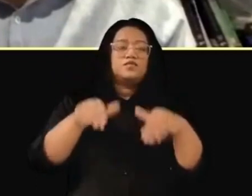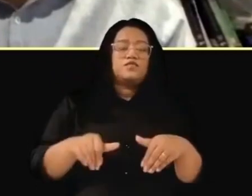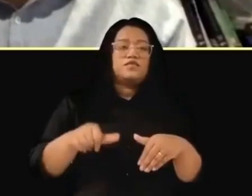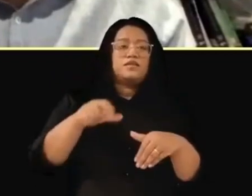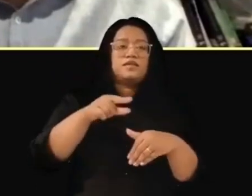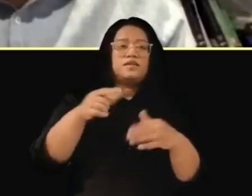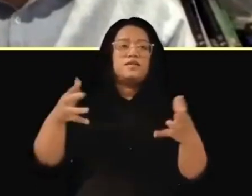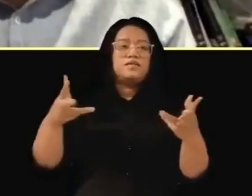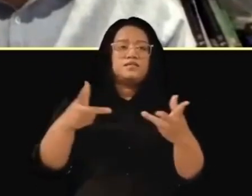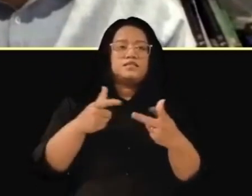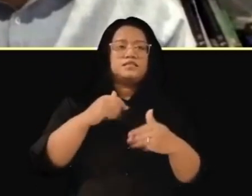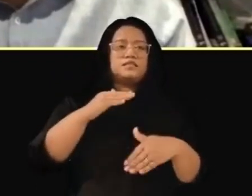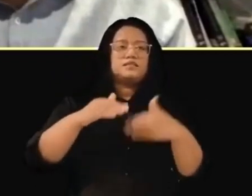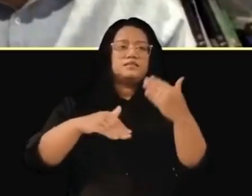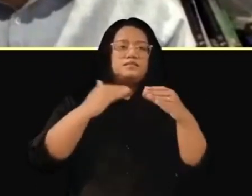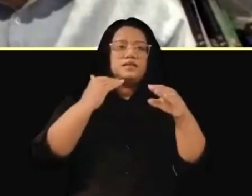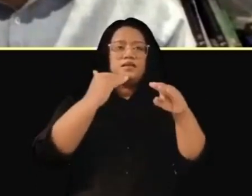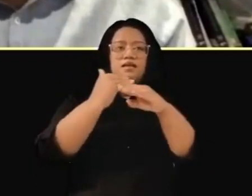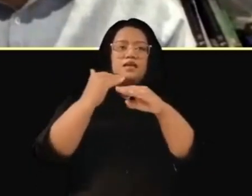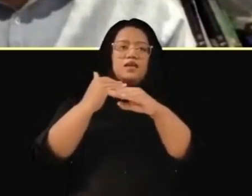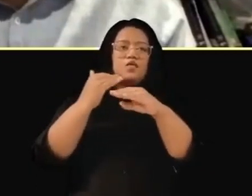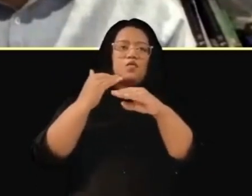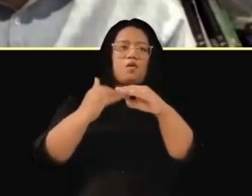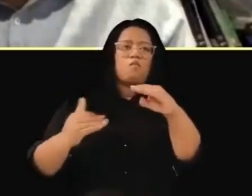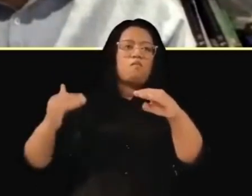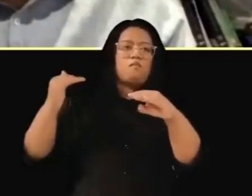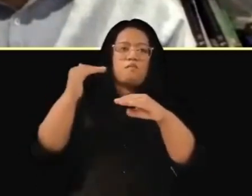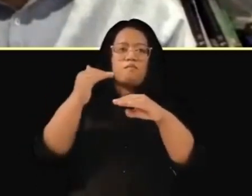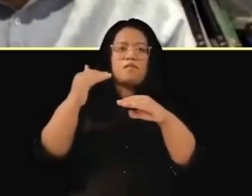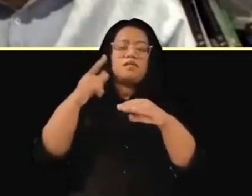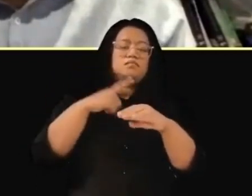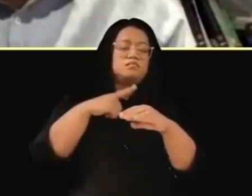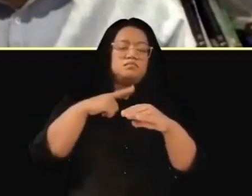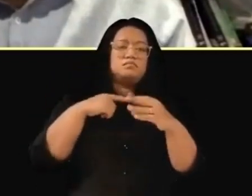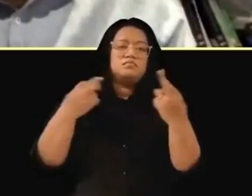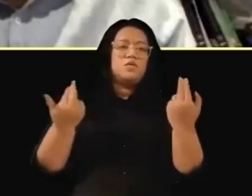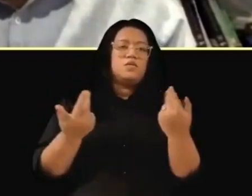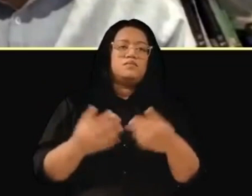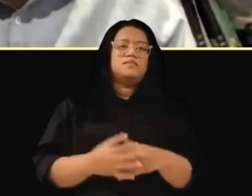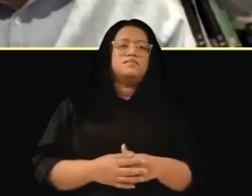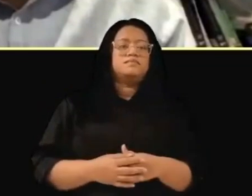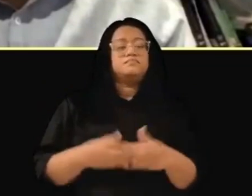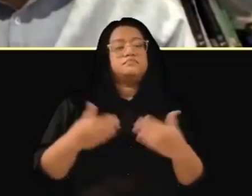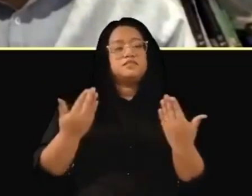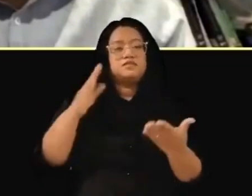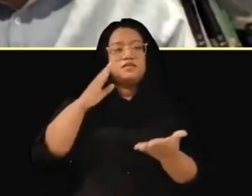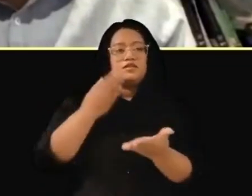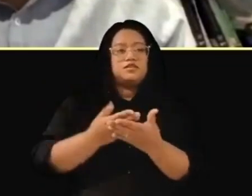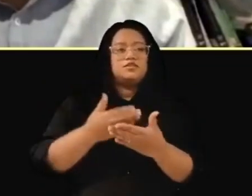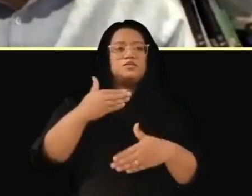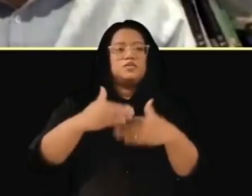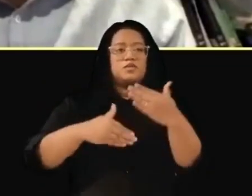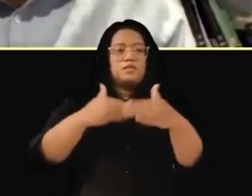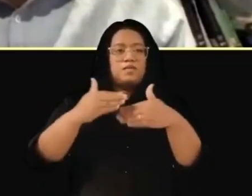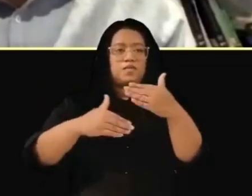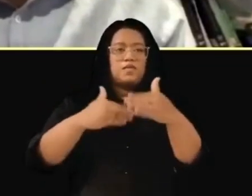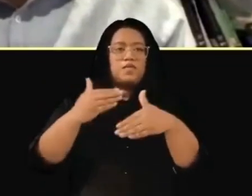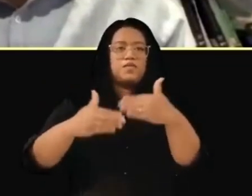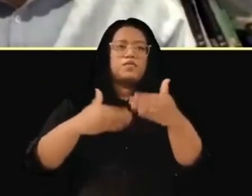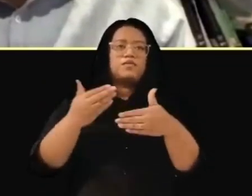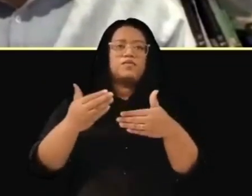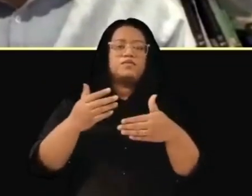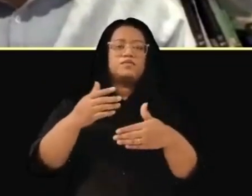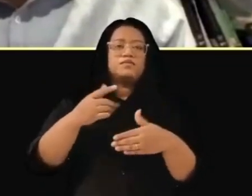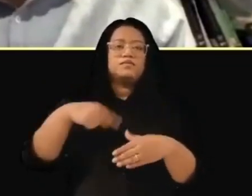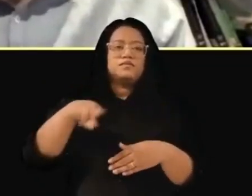desempenho acadêmico é igual ou superior que muitos outros não cotistas, né? Então, eu acredito que, pouco a pouco, nós estamos, digamos